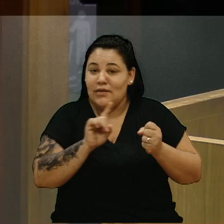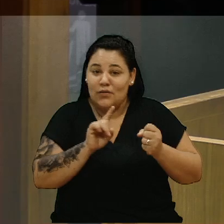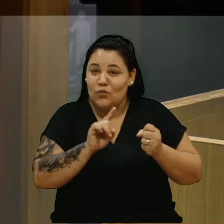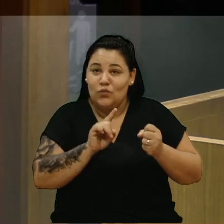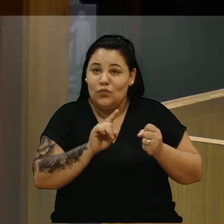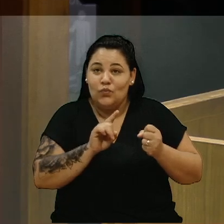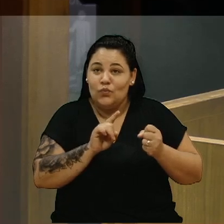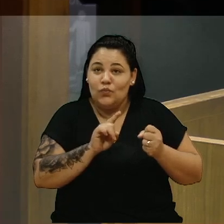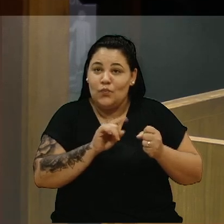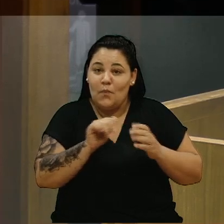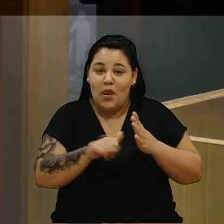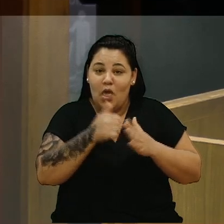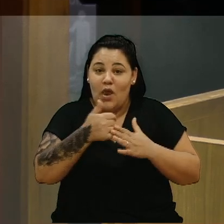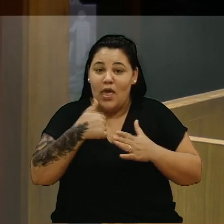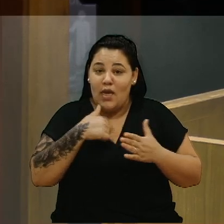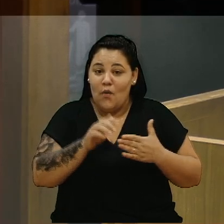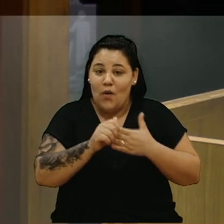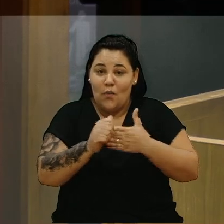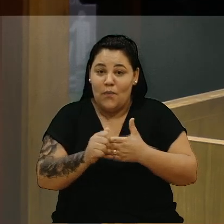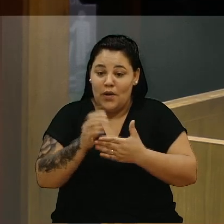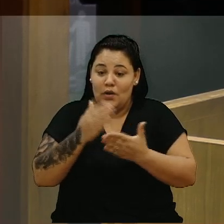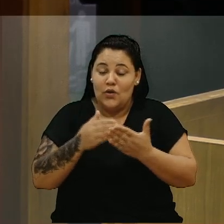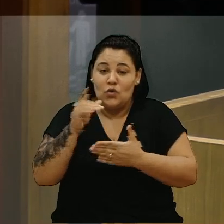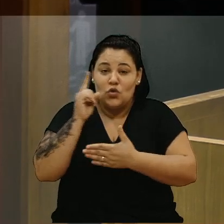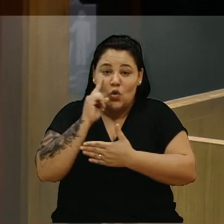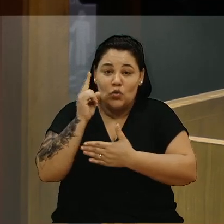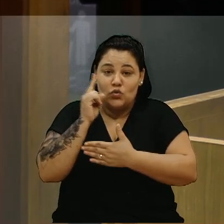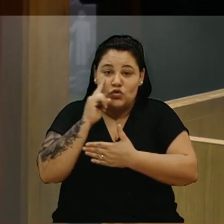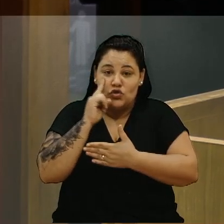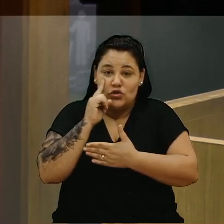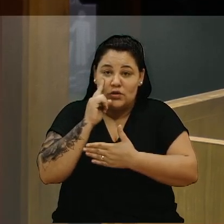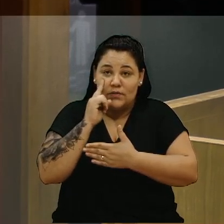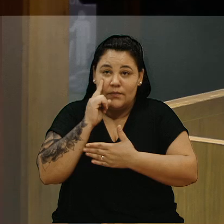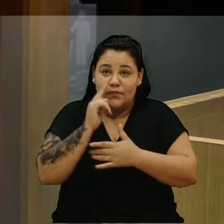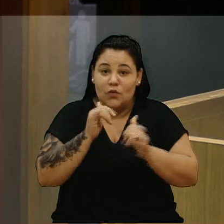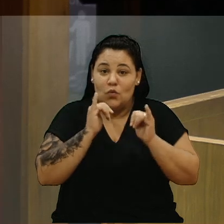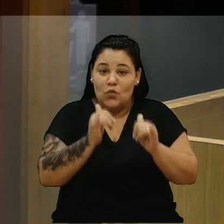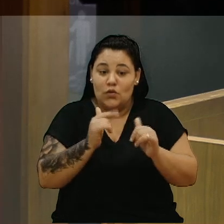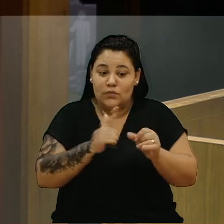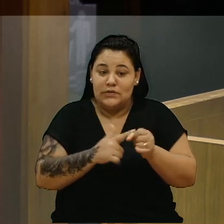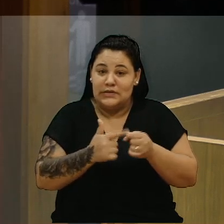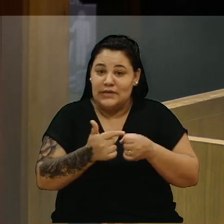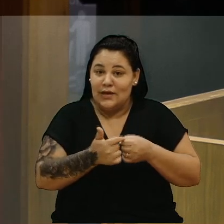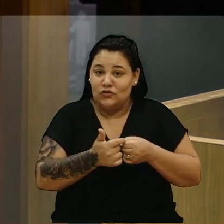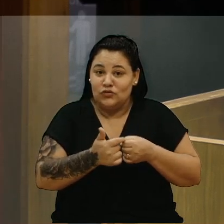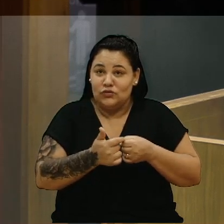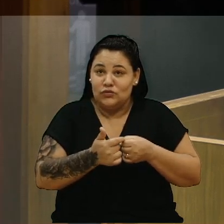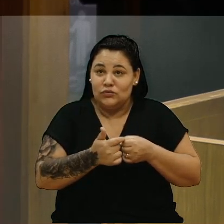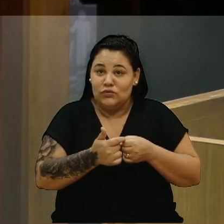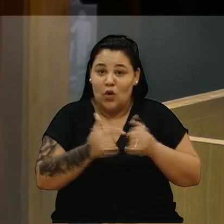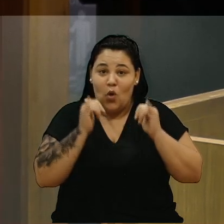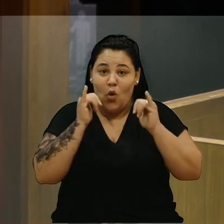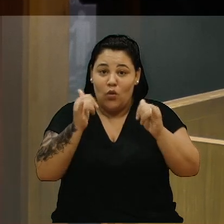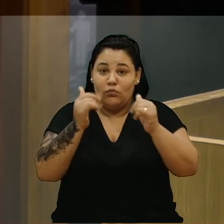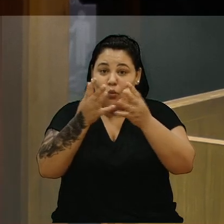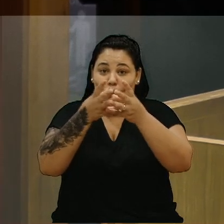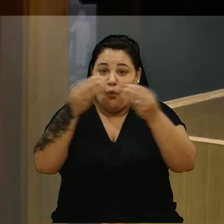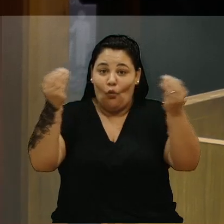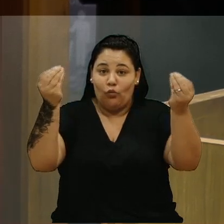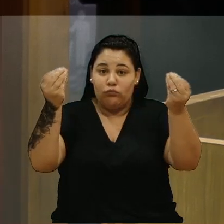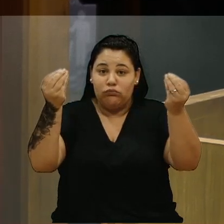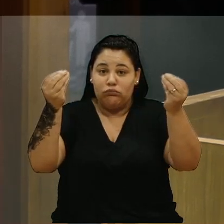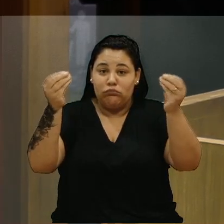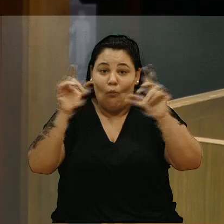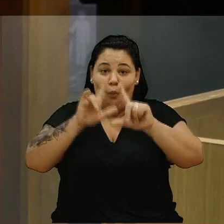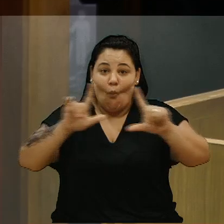tenho acompanhado diariamente os ônibus da nossa cidade. Ônibus vazios. As pessoas